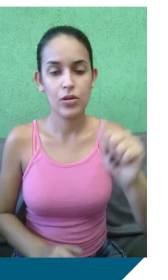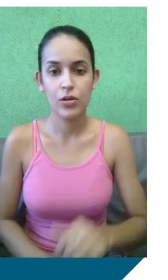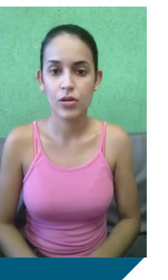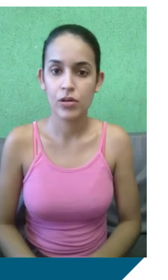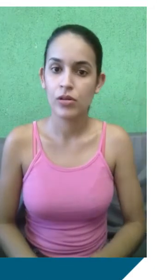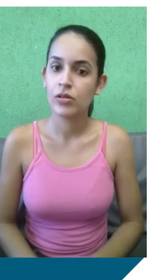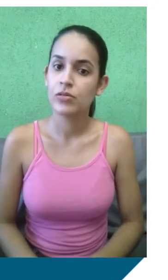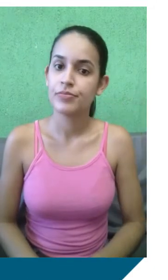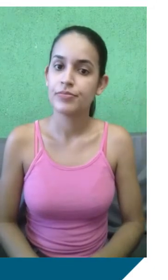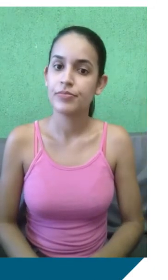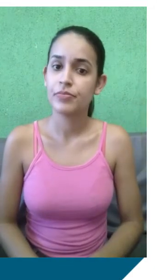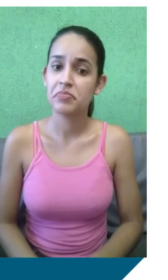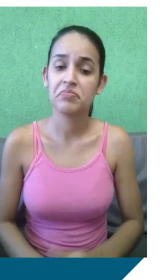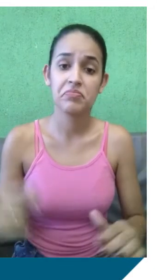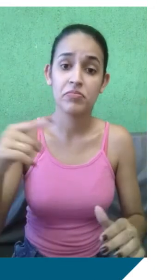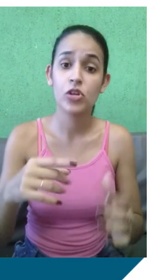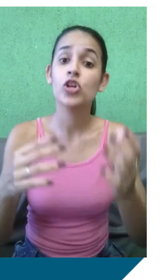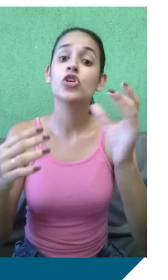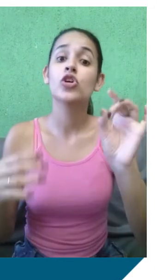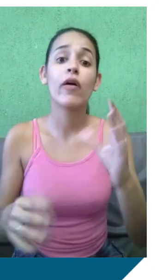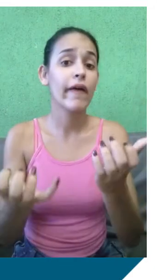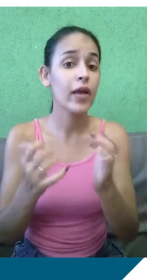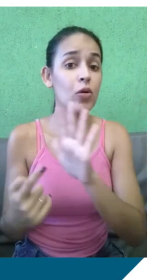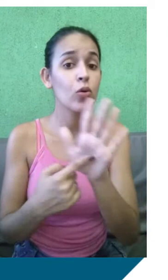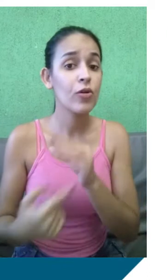se caracteriza pela função de apresentar a